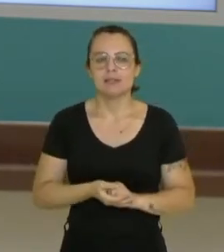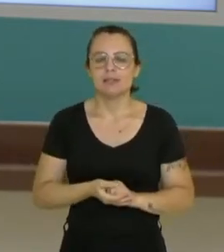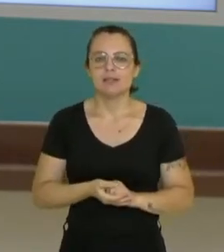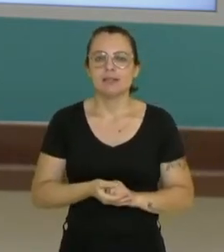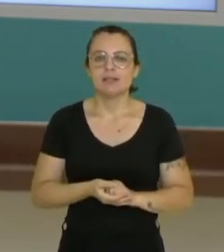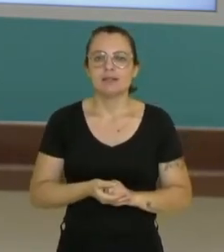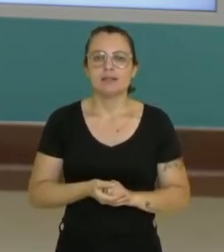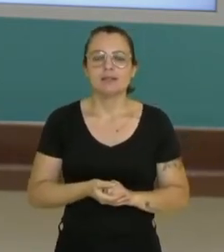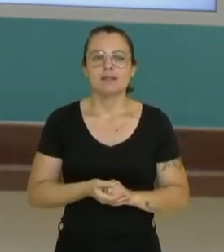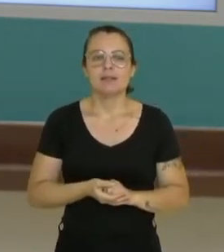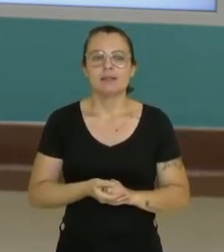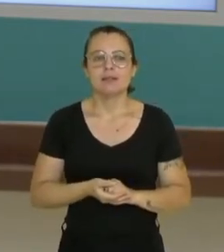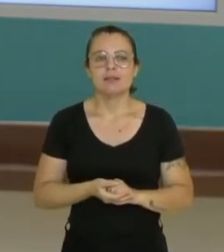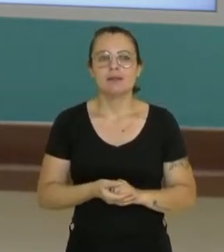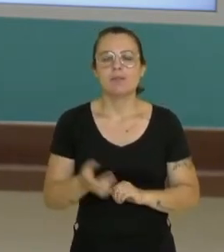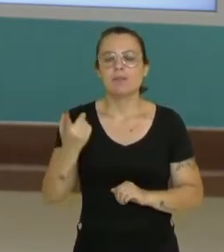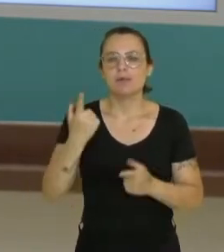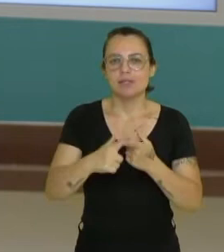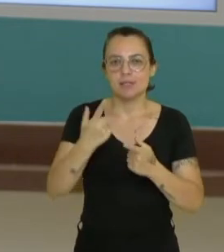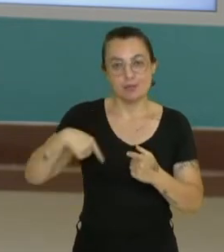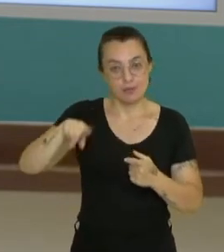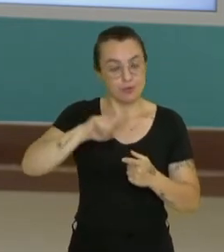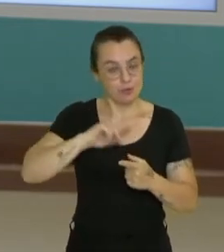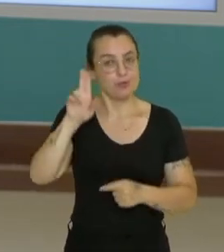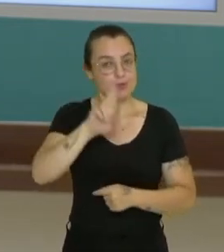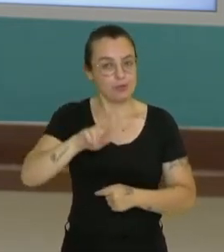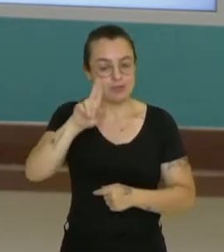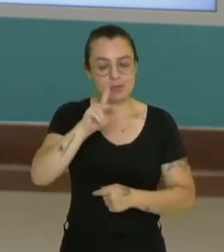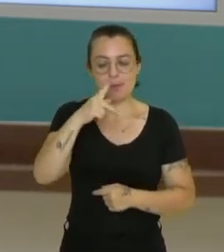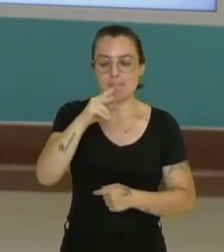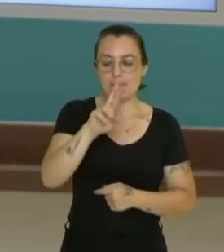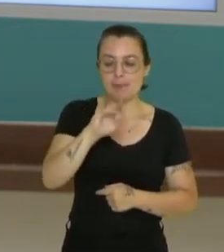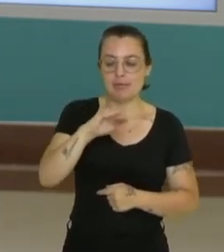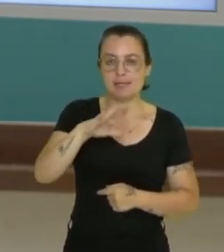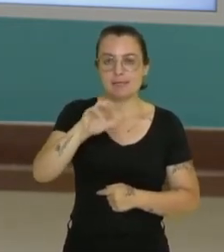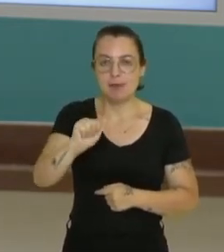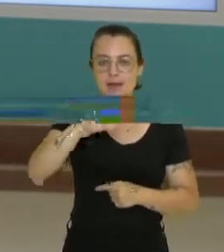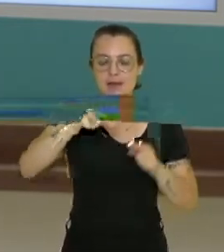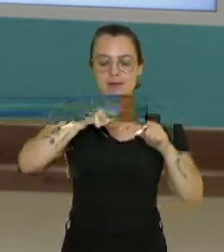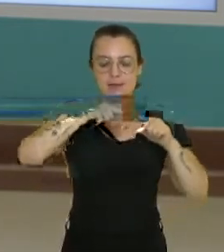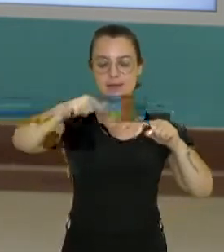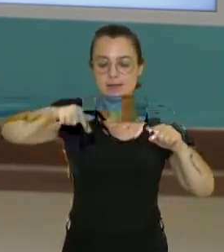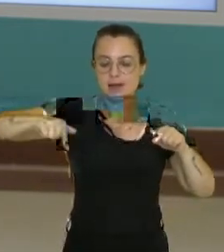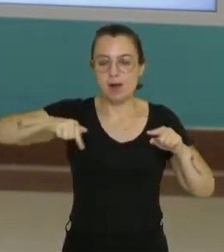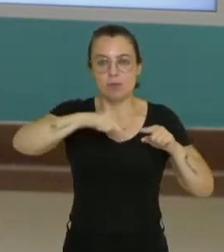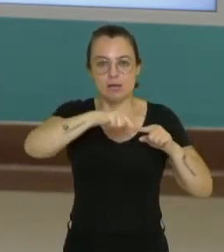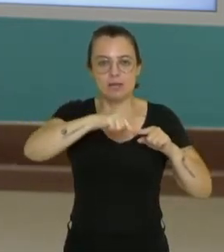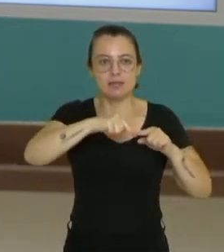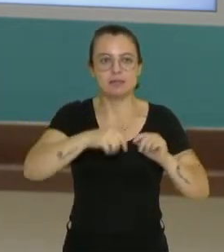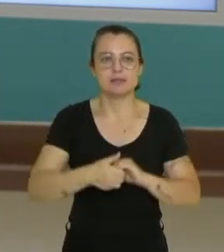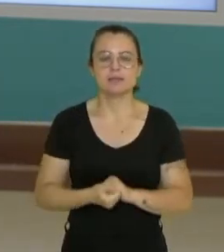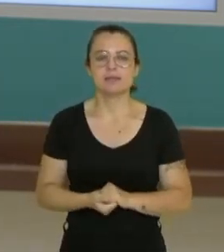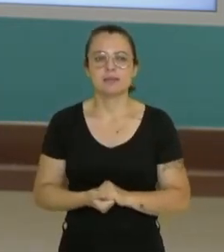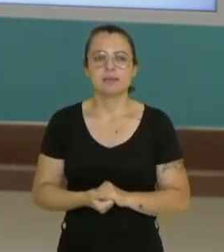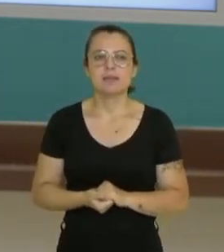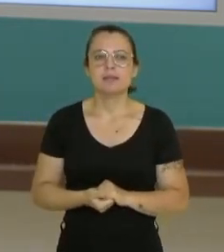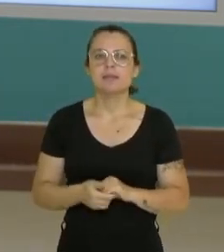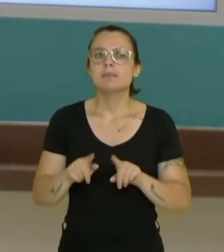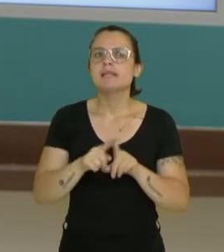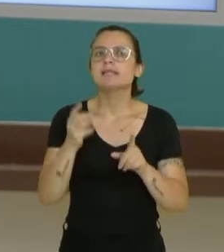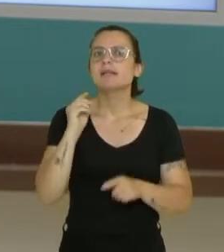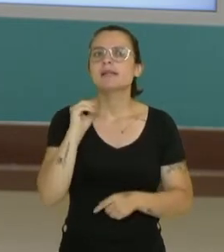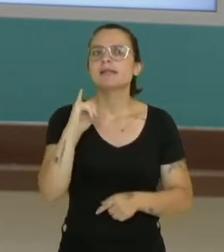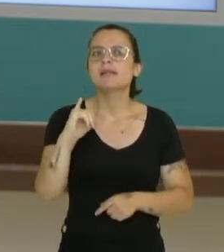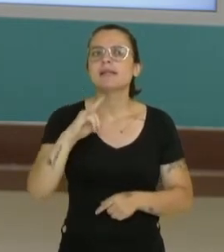dedução utilizando um prisma triangular que formou 3 pirâmides também de base triangular. Mas se